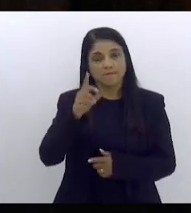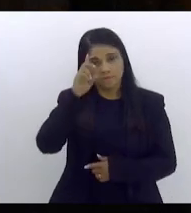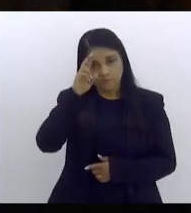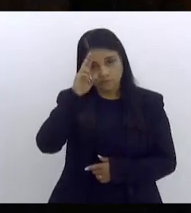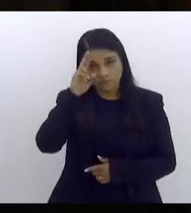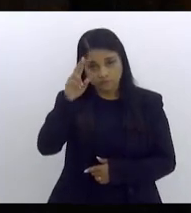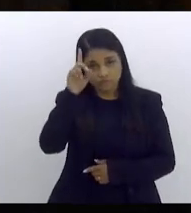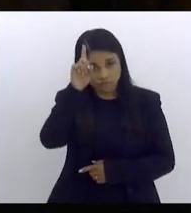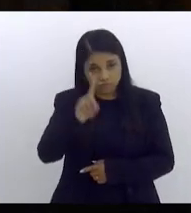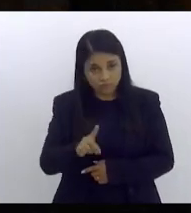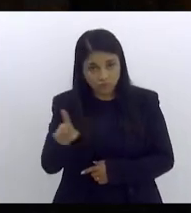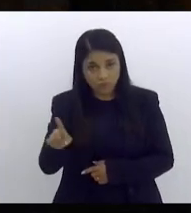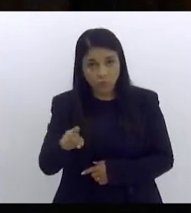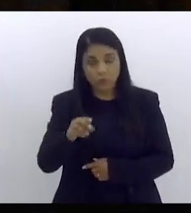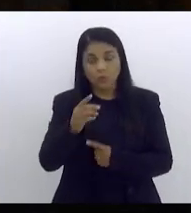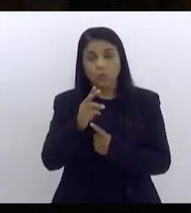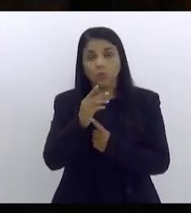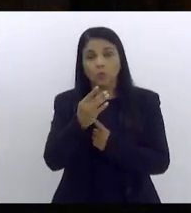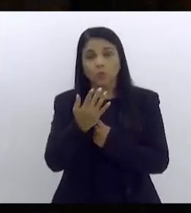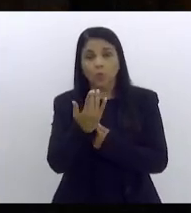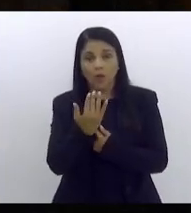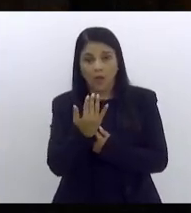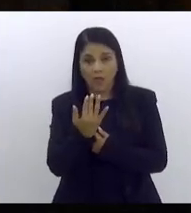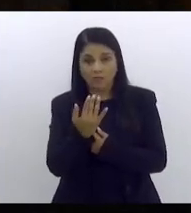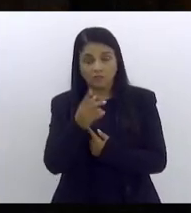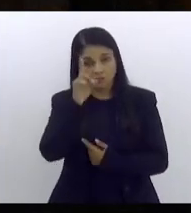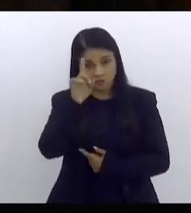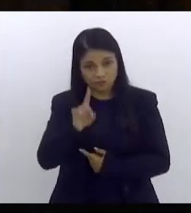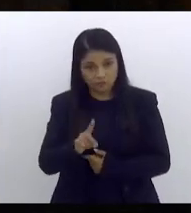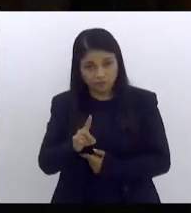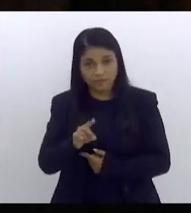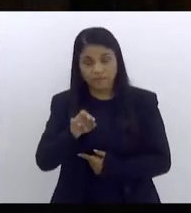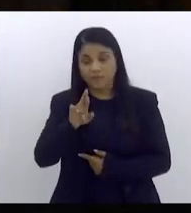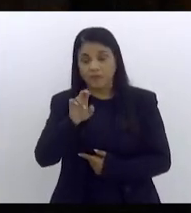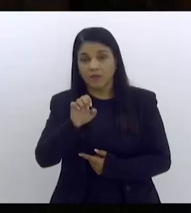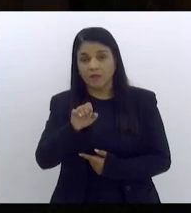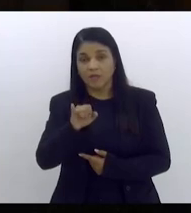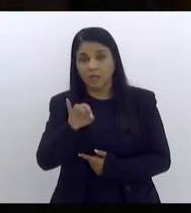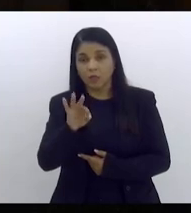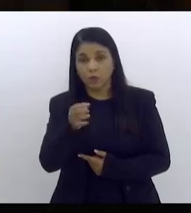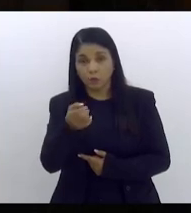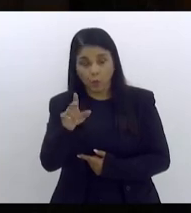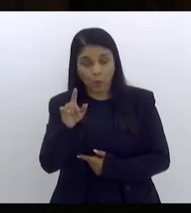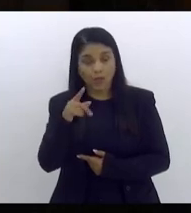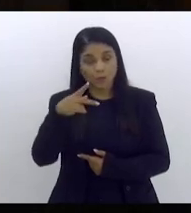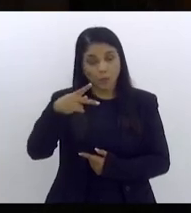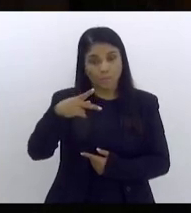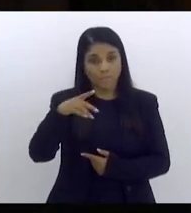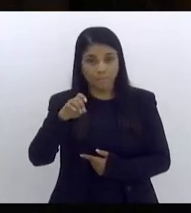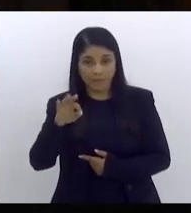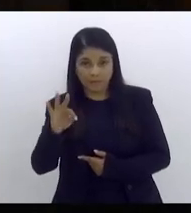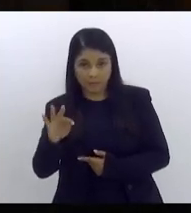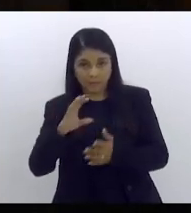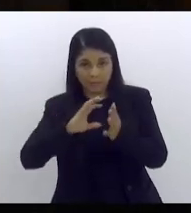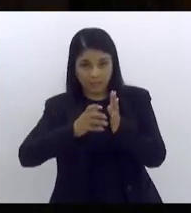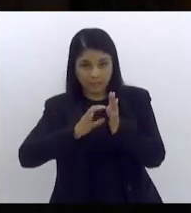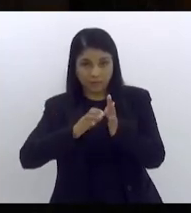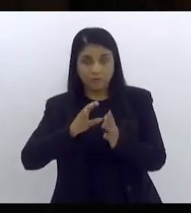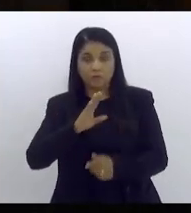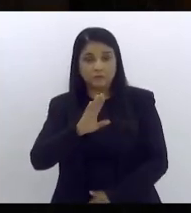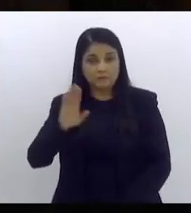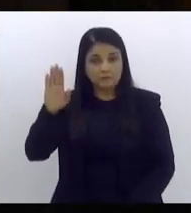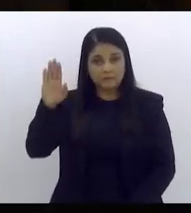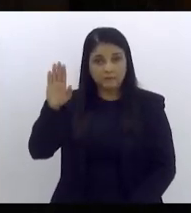o projeto era do governador. O reitor da UERJ era do PT. Foi candidato a deputado